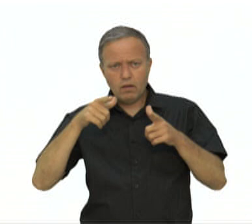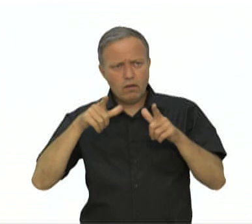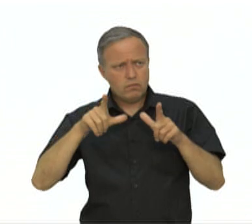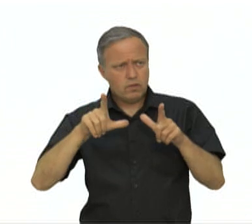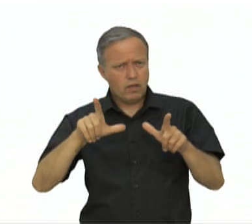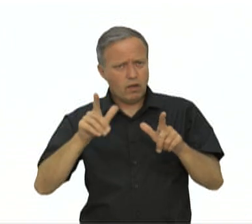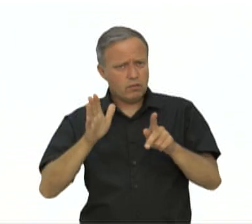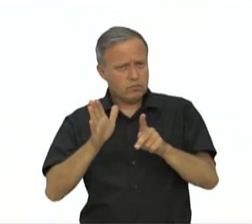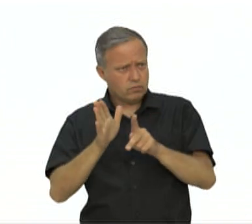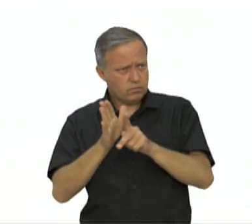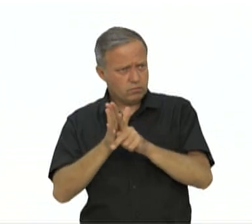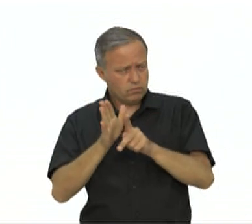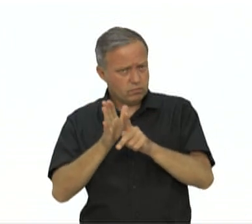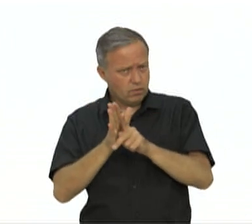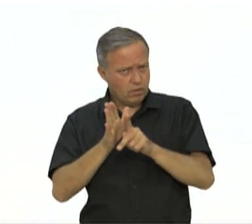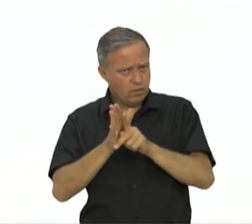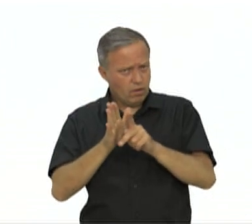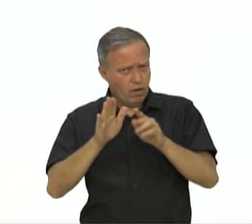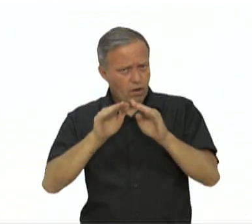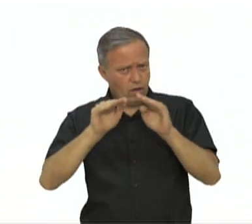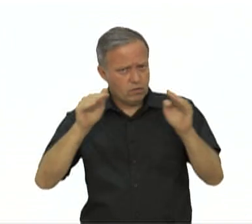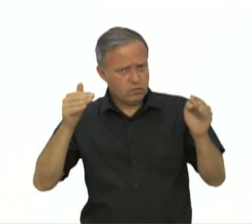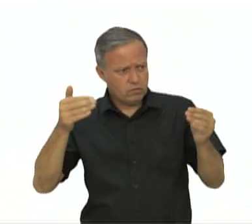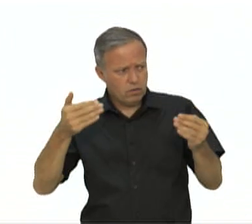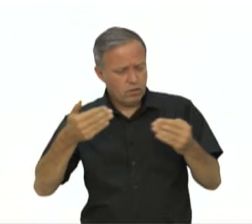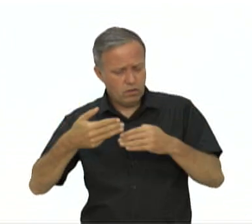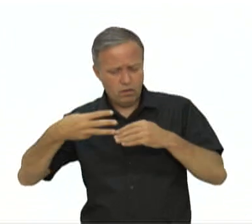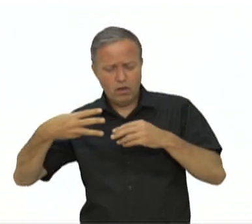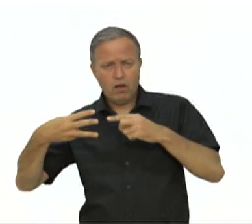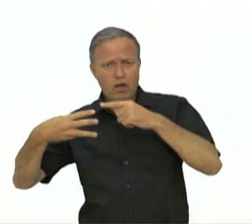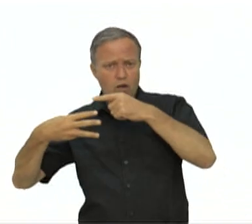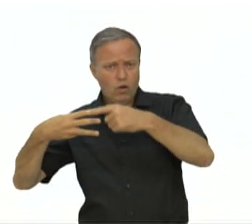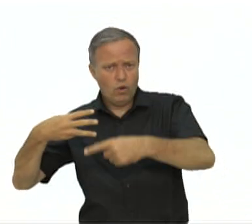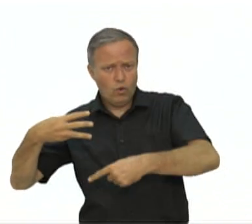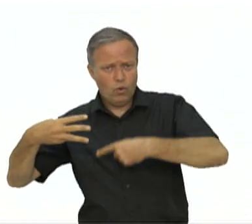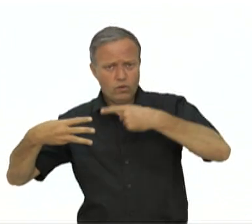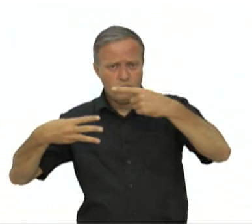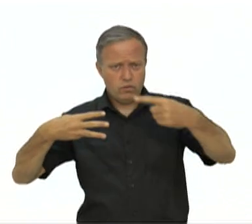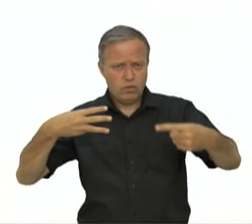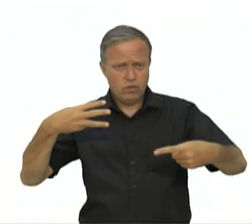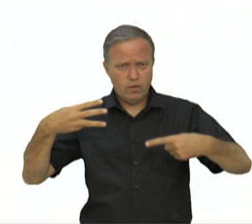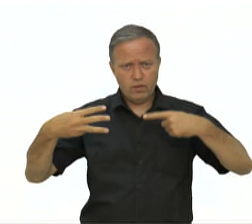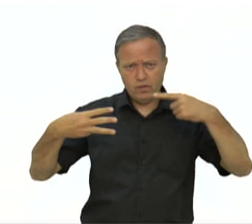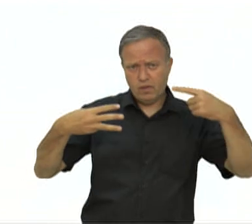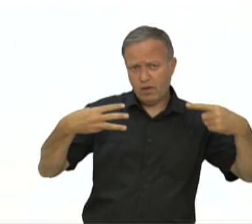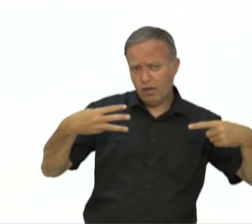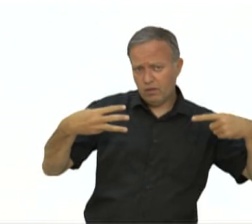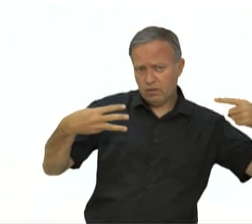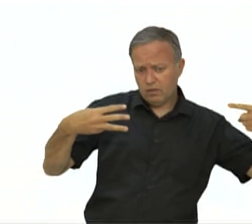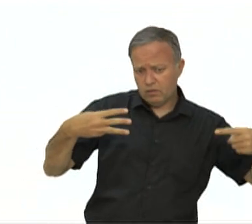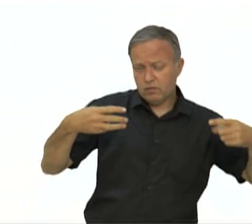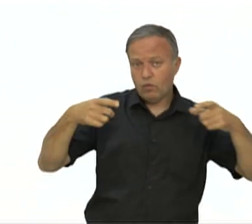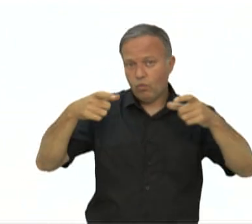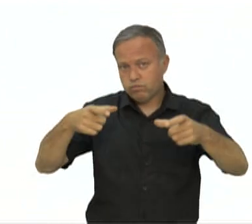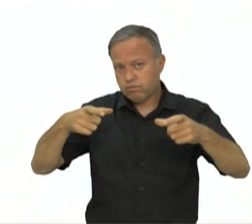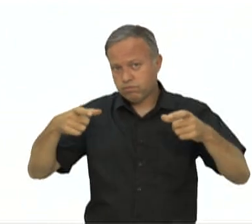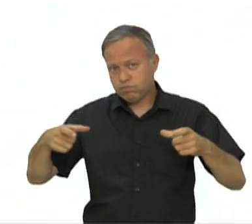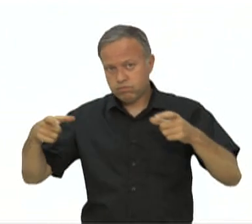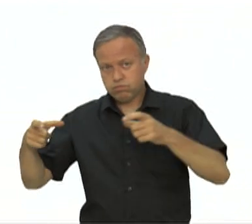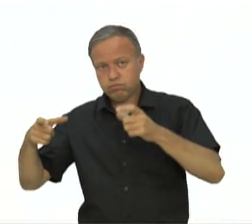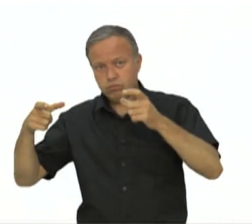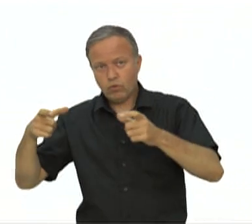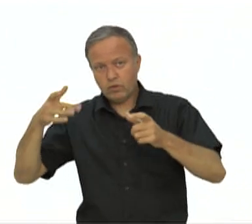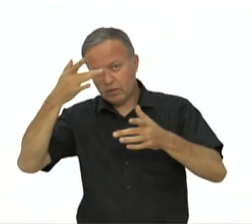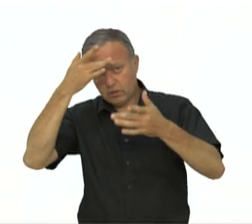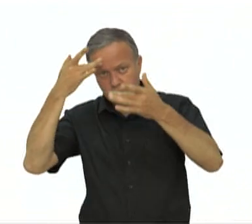são tridimensionais e permanecem disponíveis ao público durante um certo espaço de tempo,